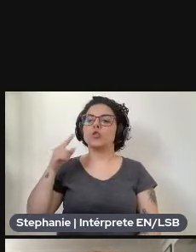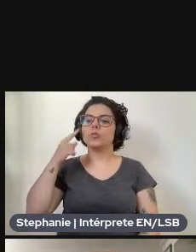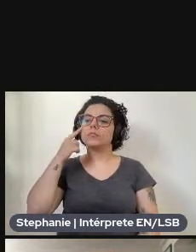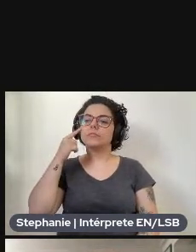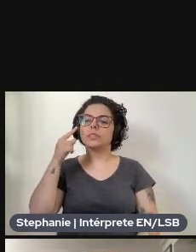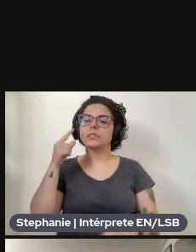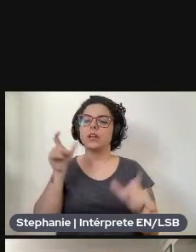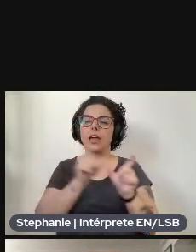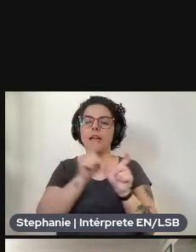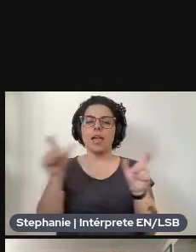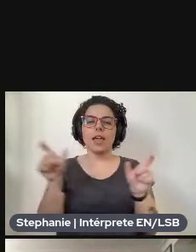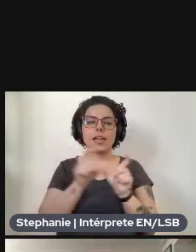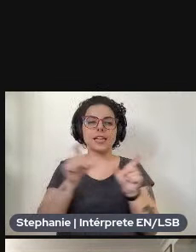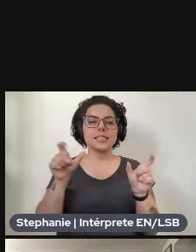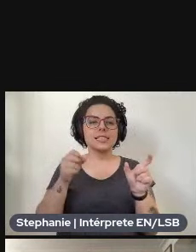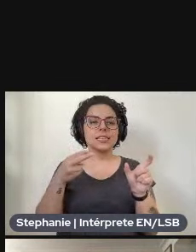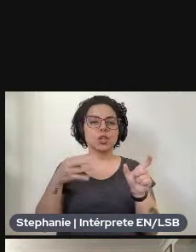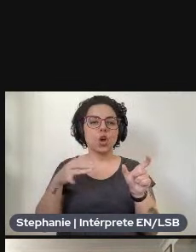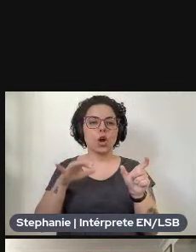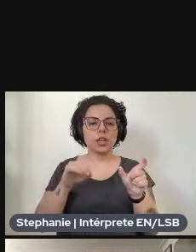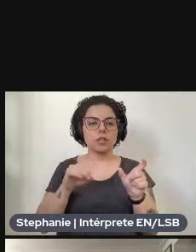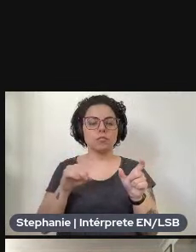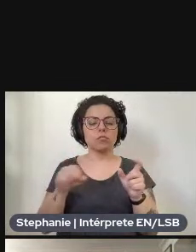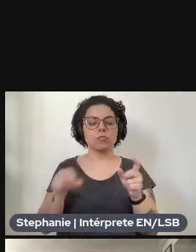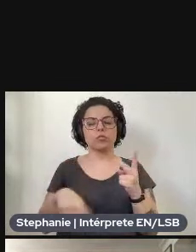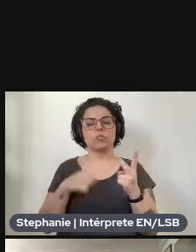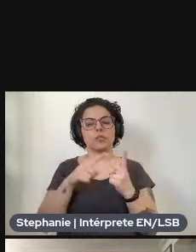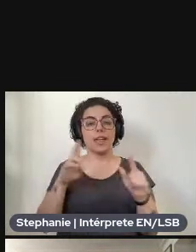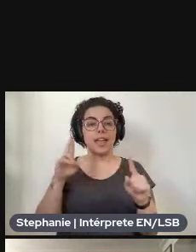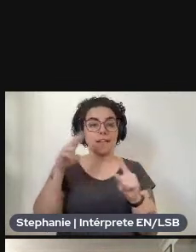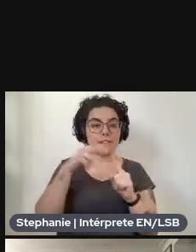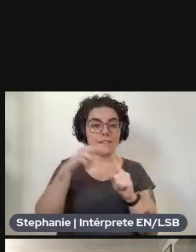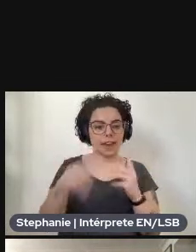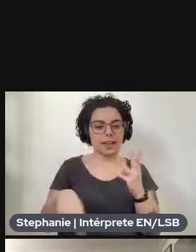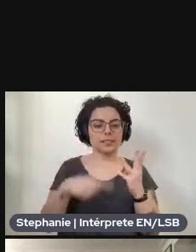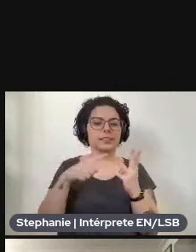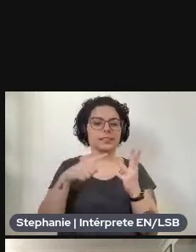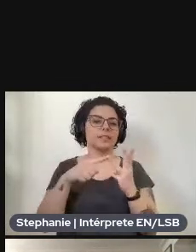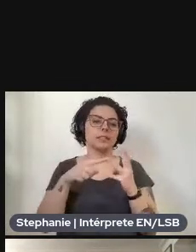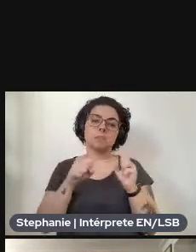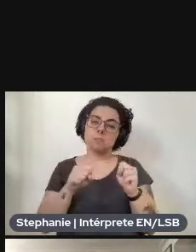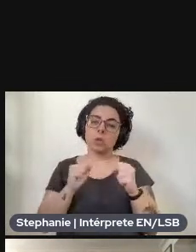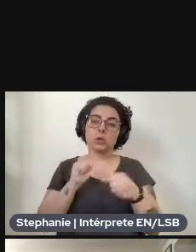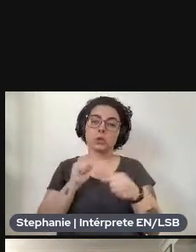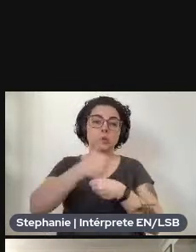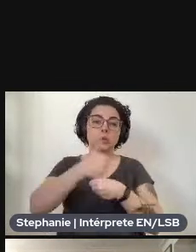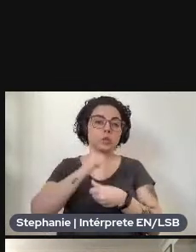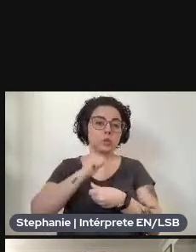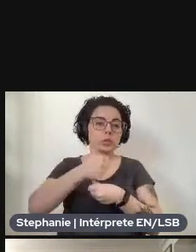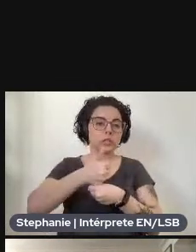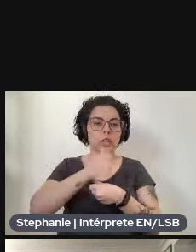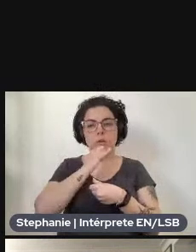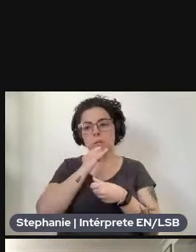e a referência e a substituição, enquanto fenómenos de